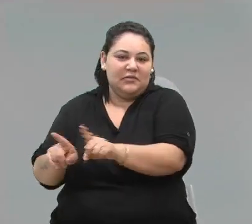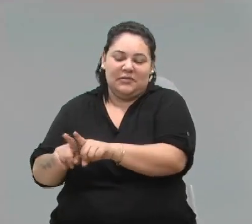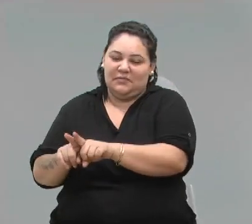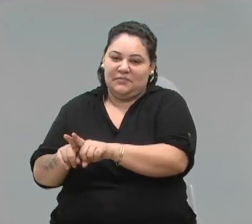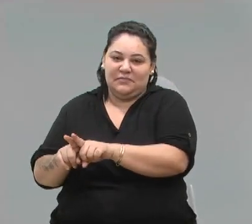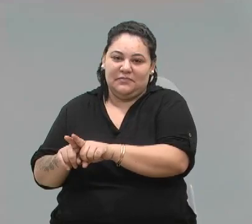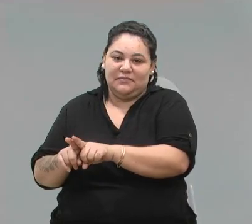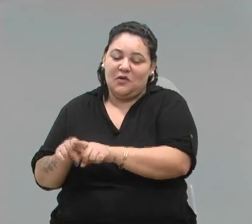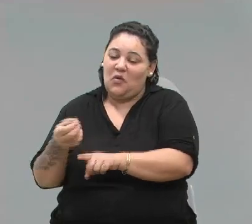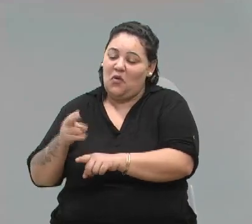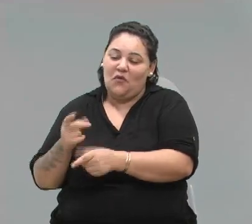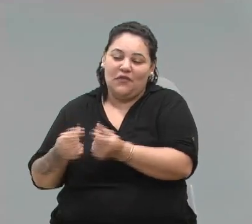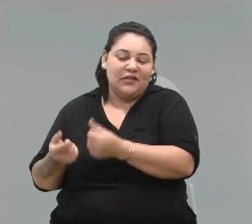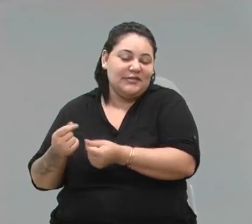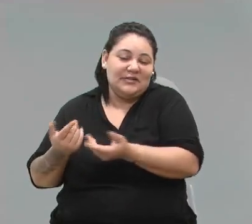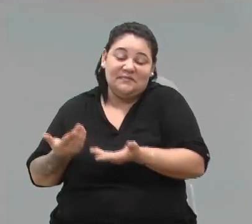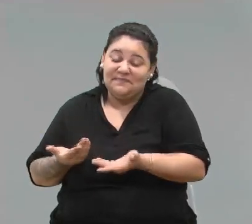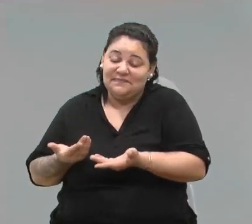condição financeira.